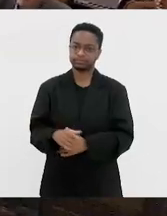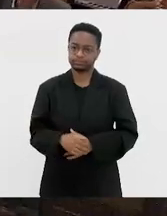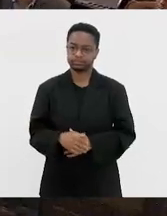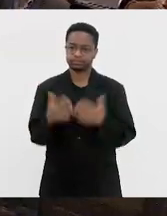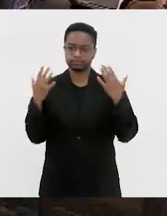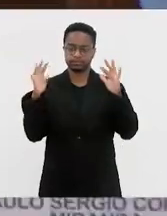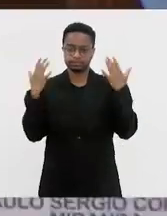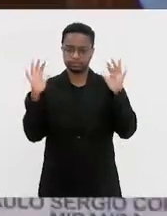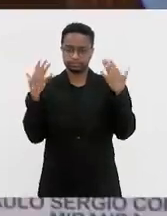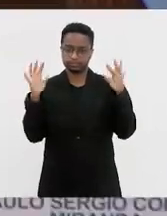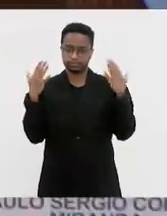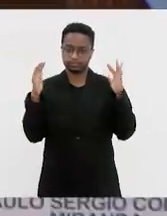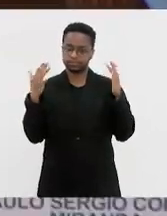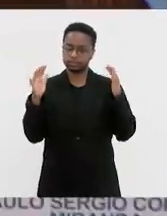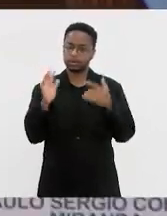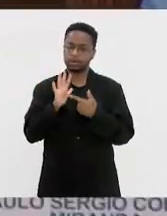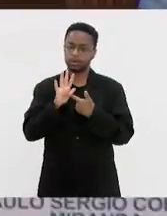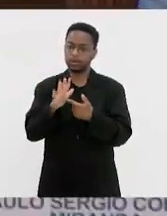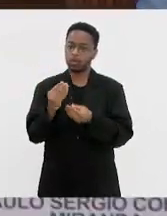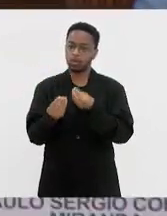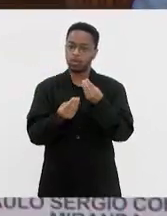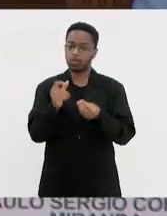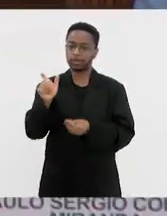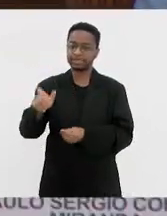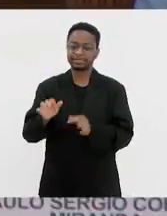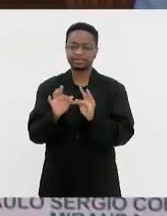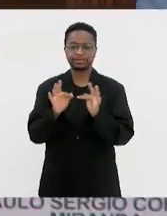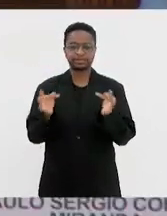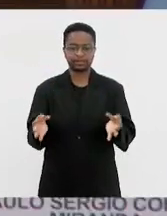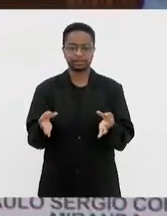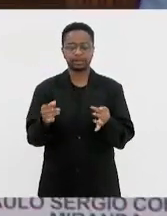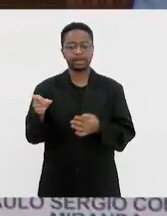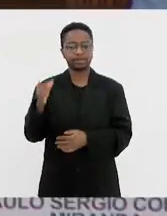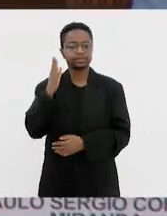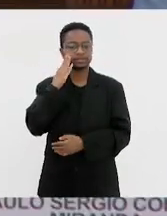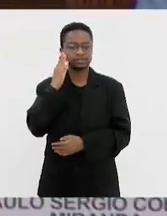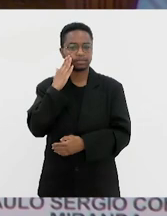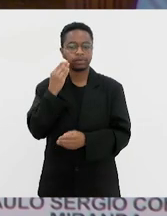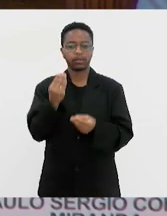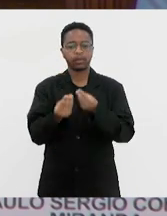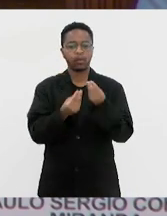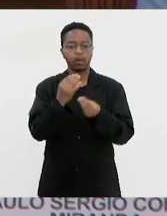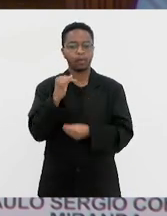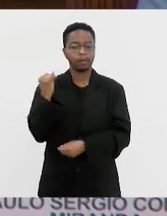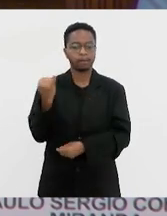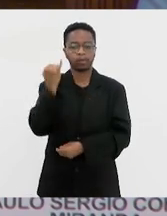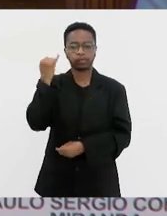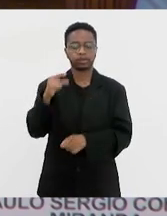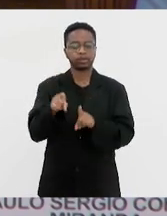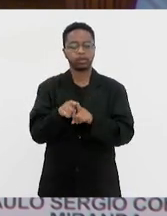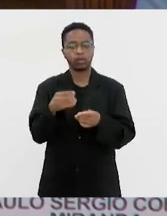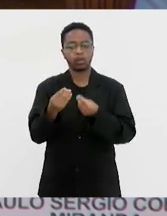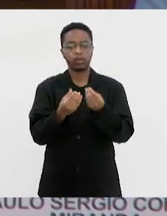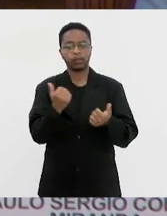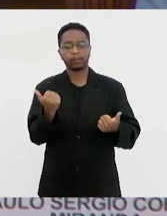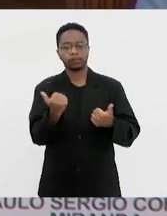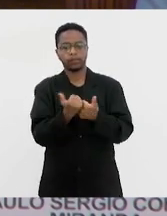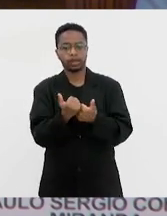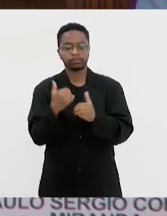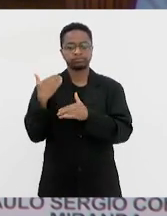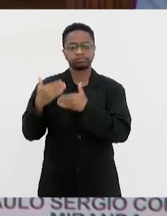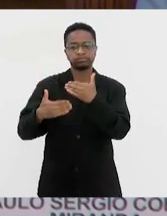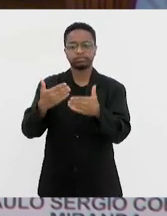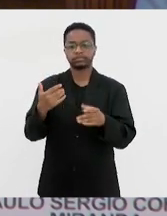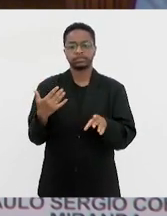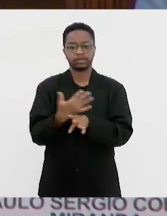a simplicidade de um homem de saber o seu tamanho em apoiar o desenvolvimento da cidade, quem quer